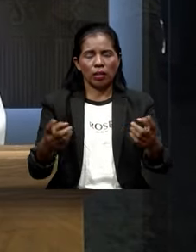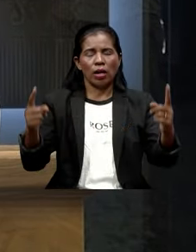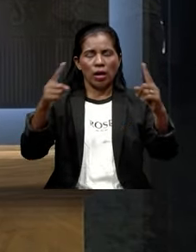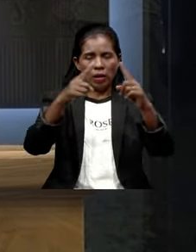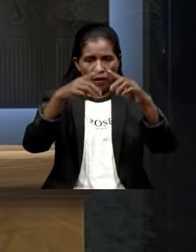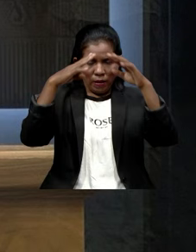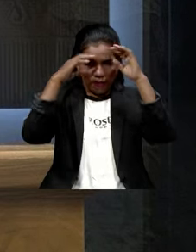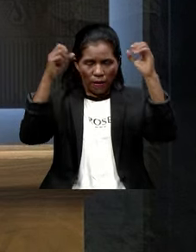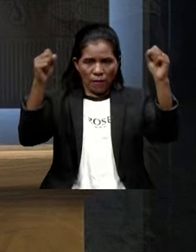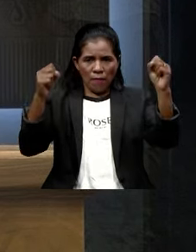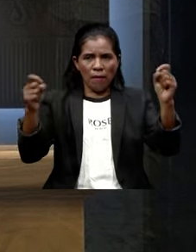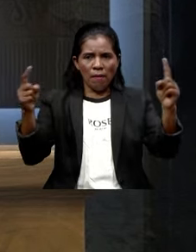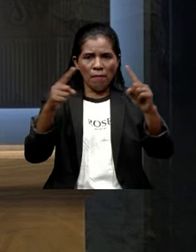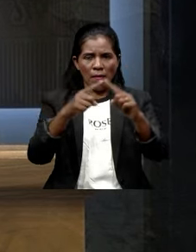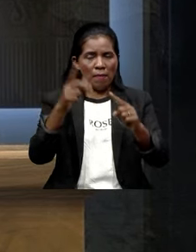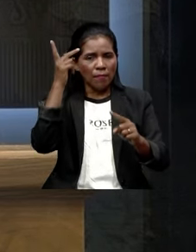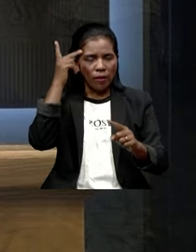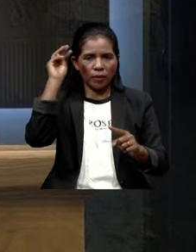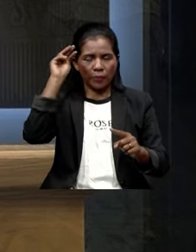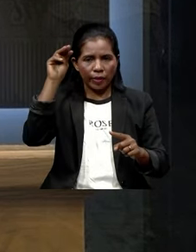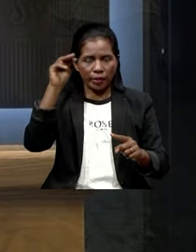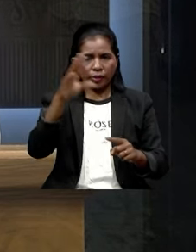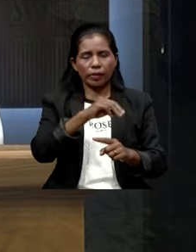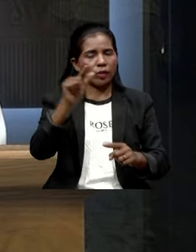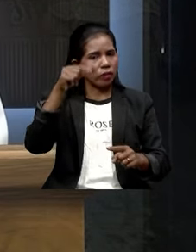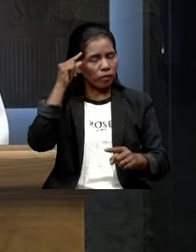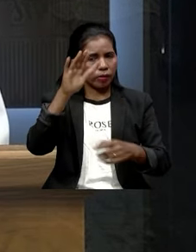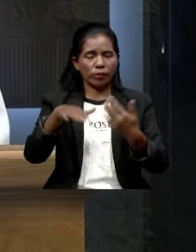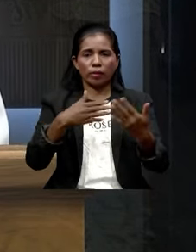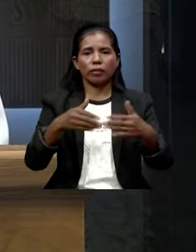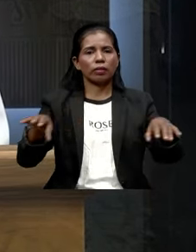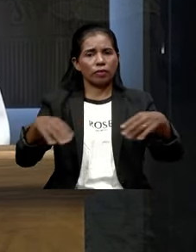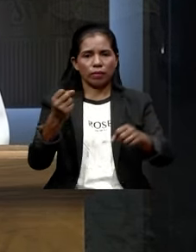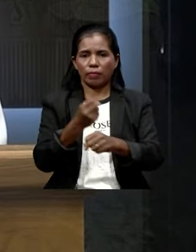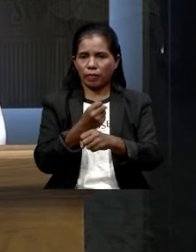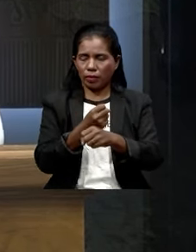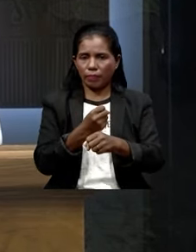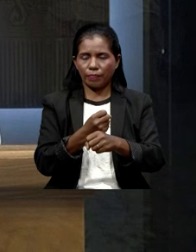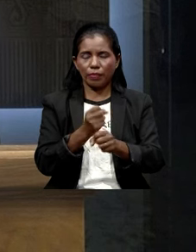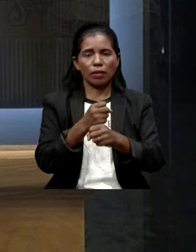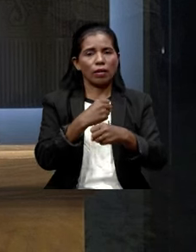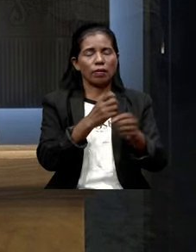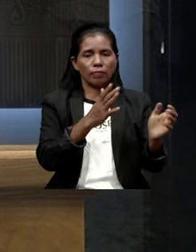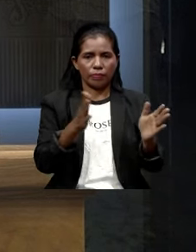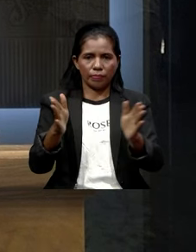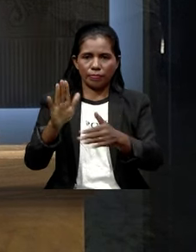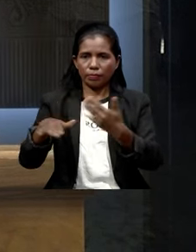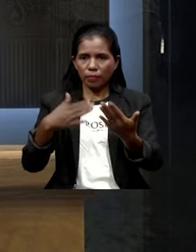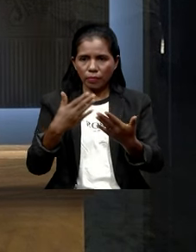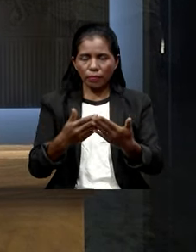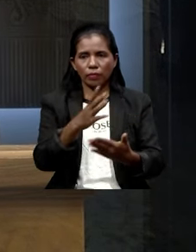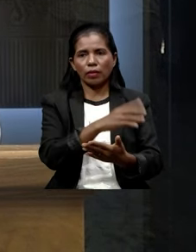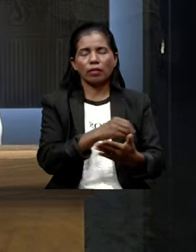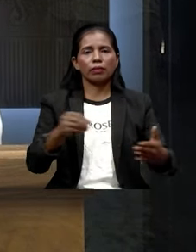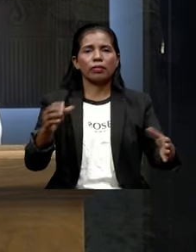presidente, vai ter na primeiro ministro, no governante estômago, neve serviço macas, onde há o preparativo estômago, onde